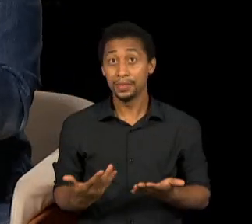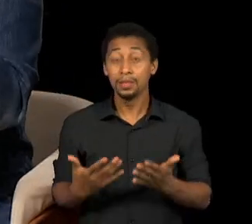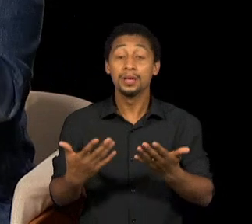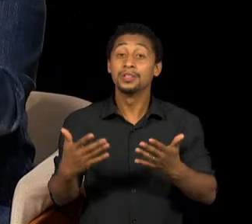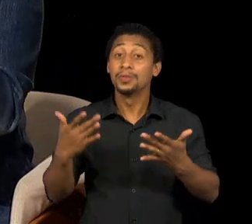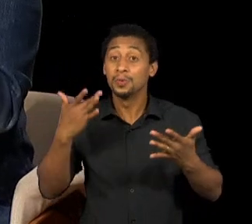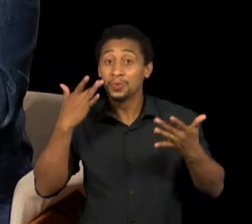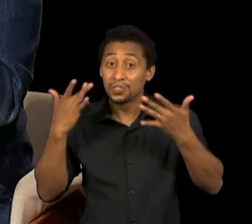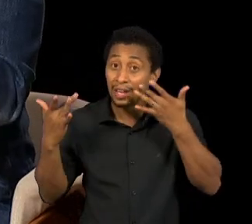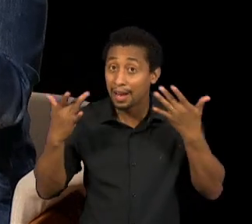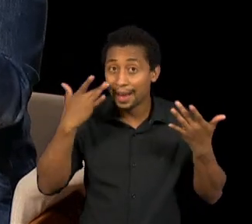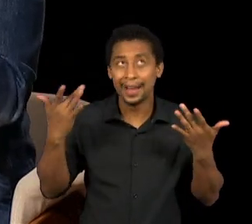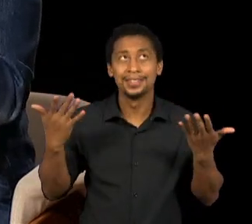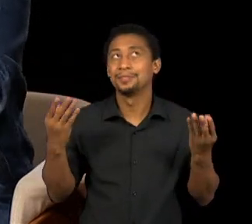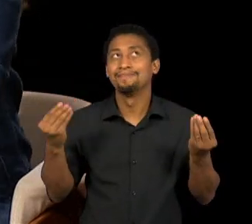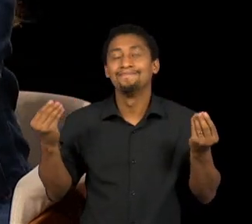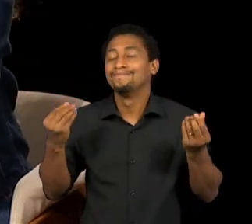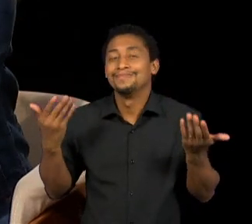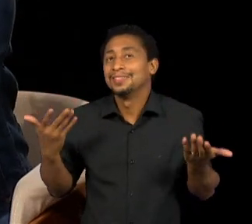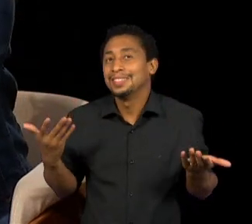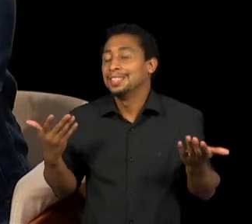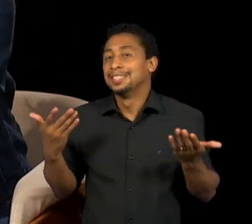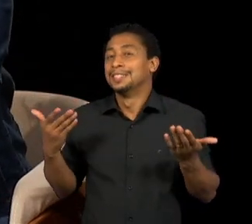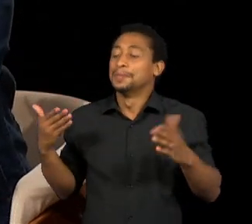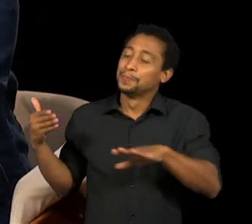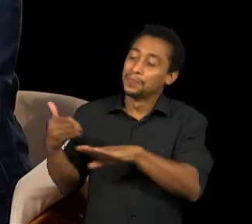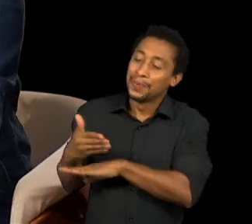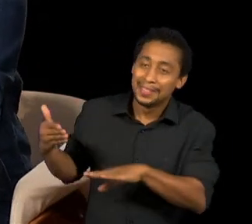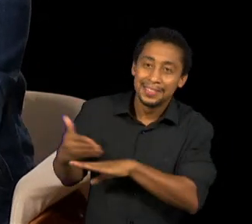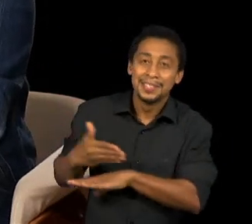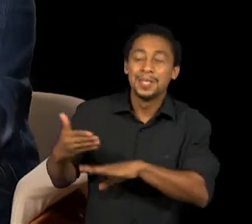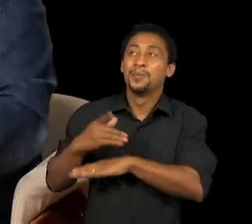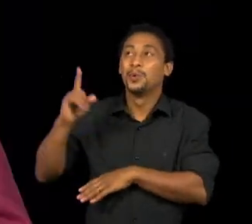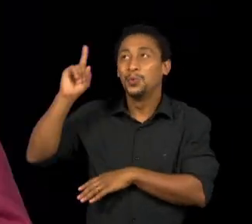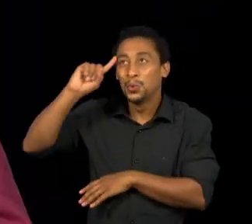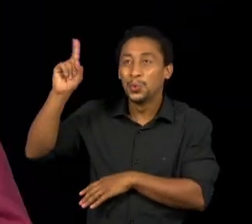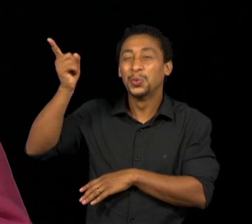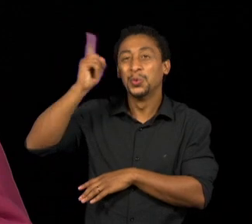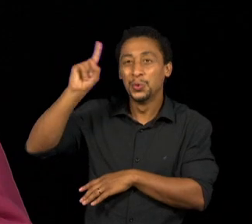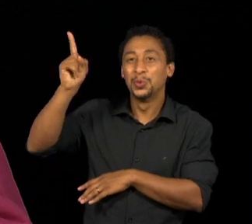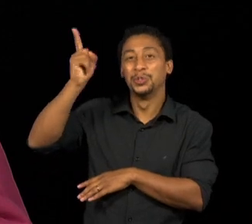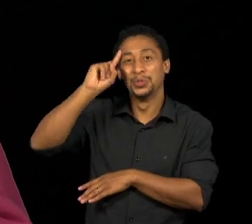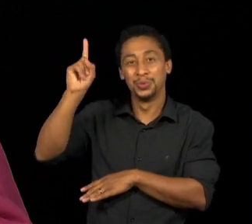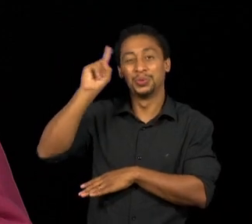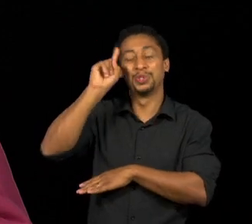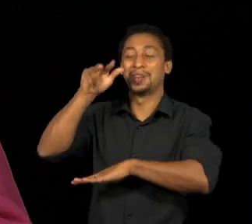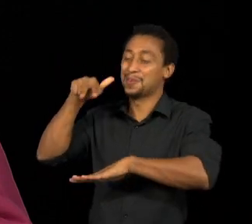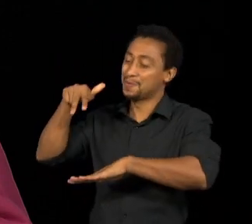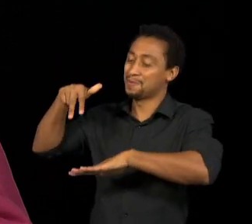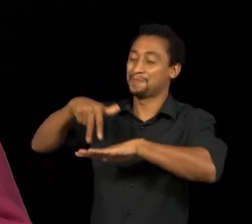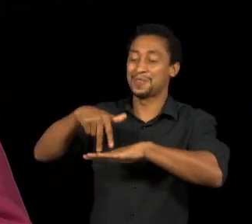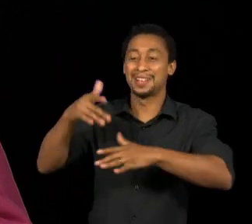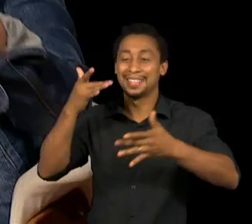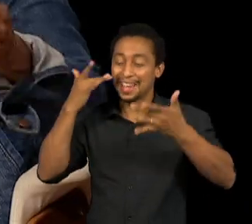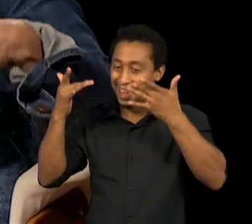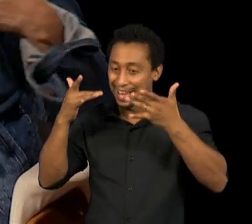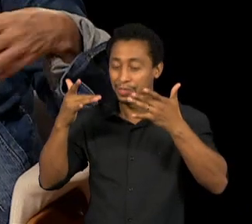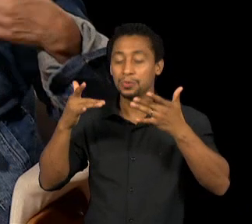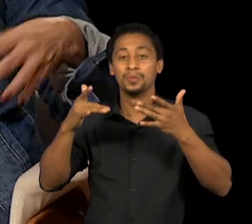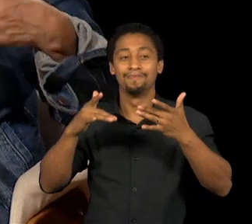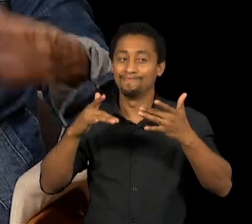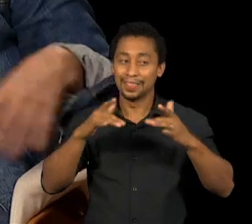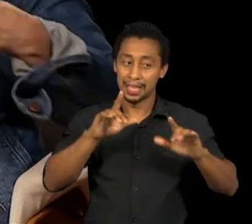verdade, não. Ele te dá momentos de cena, de palco, muito diferentes da televisão. A TV